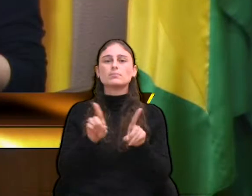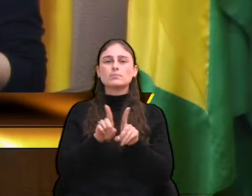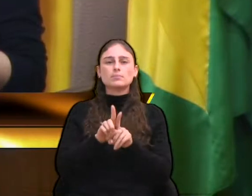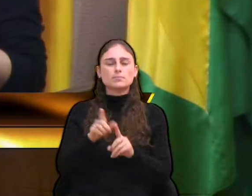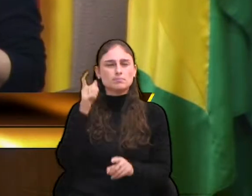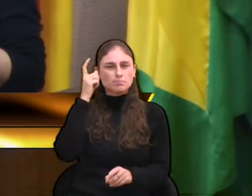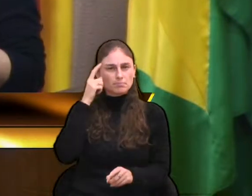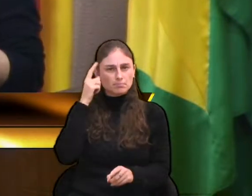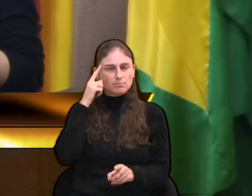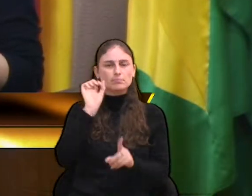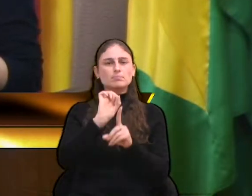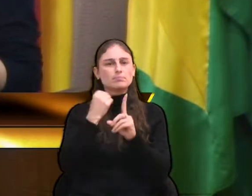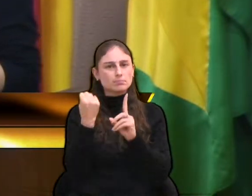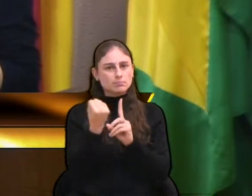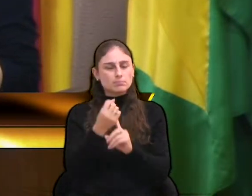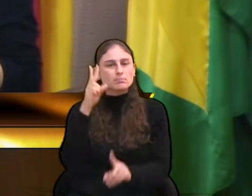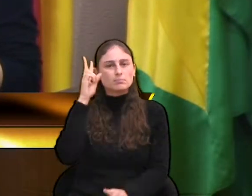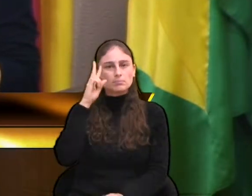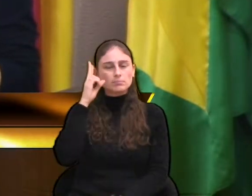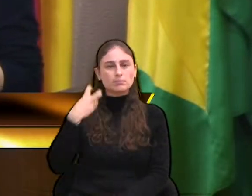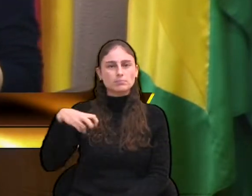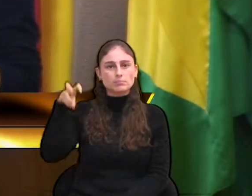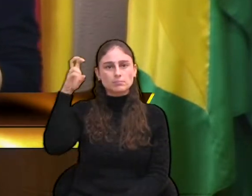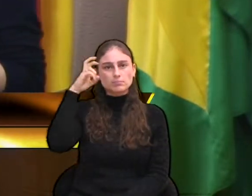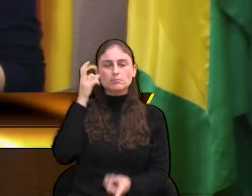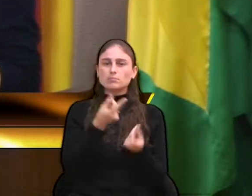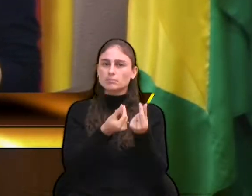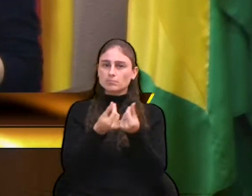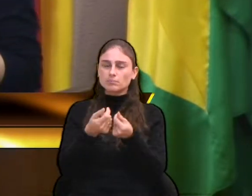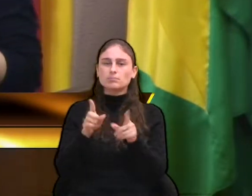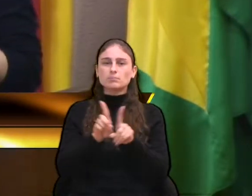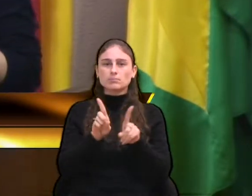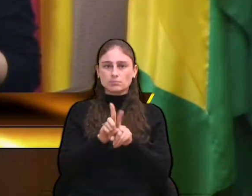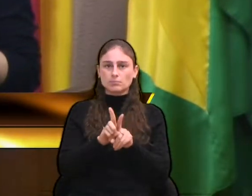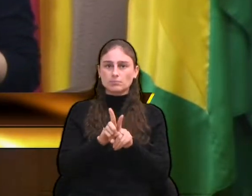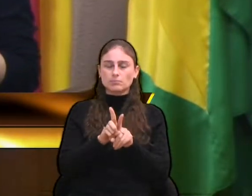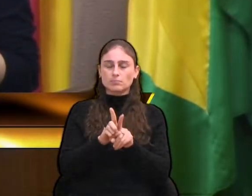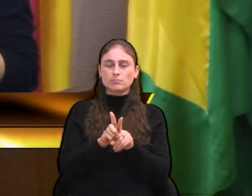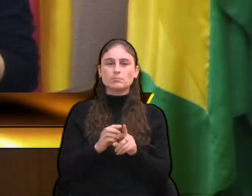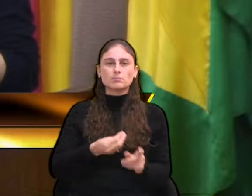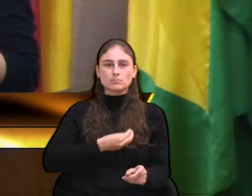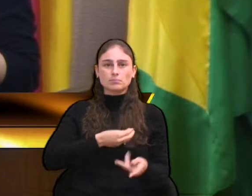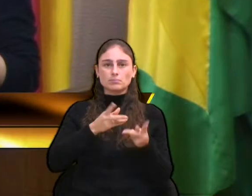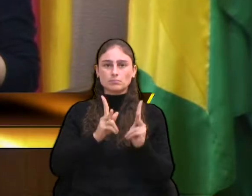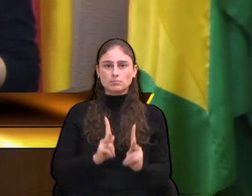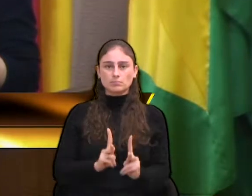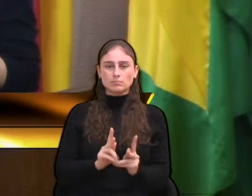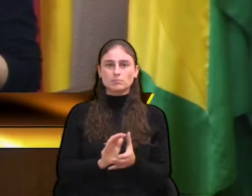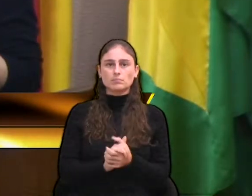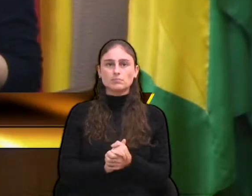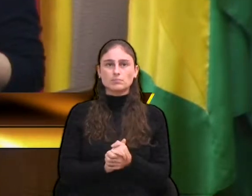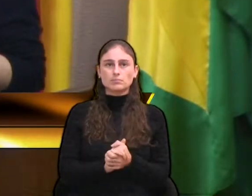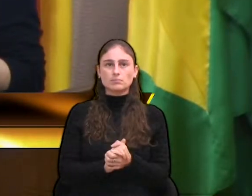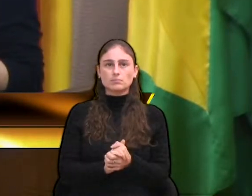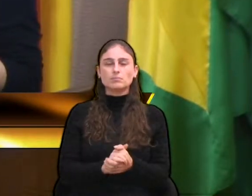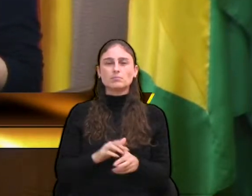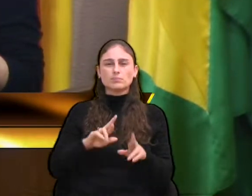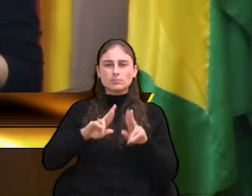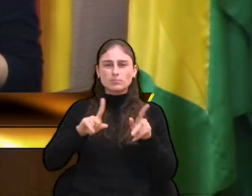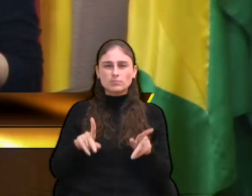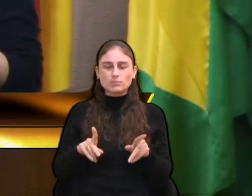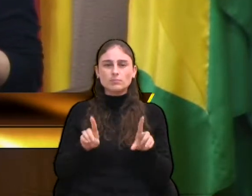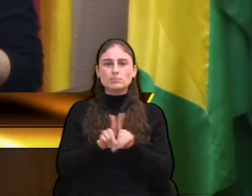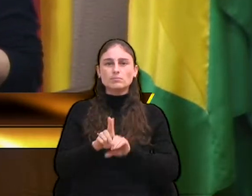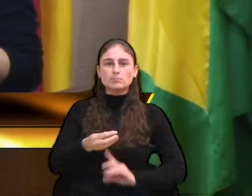social, sim, histórica, cultural, econômica e até mesmo antropológica. A diáspora vivida pelos